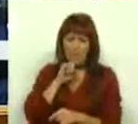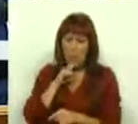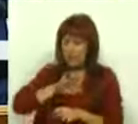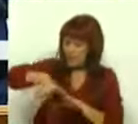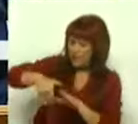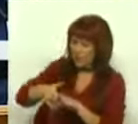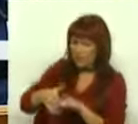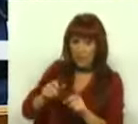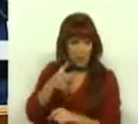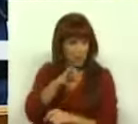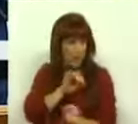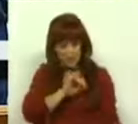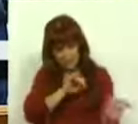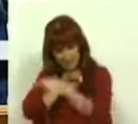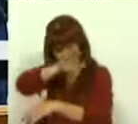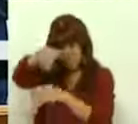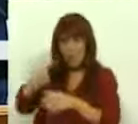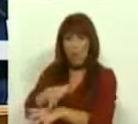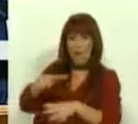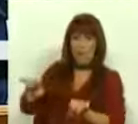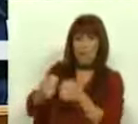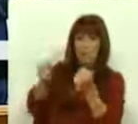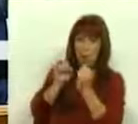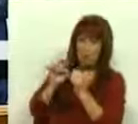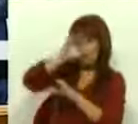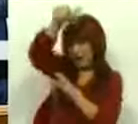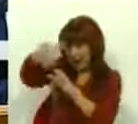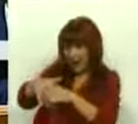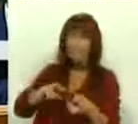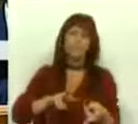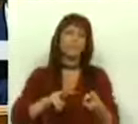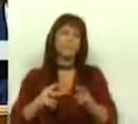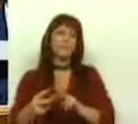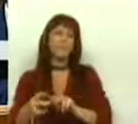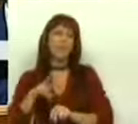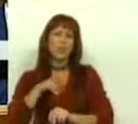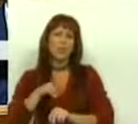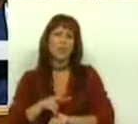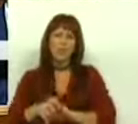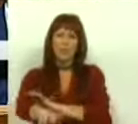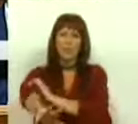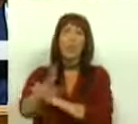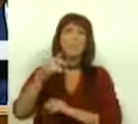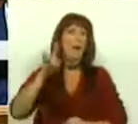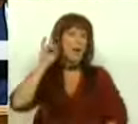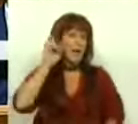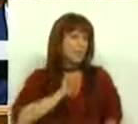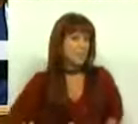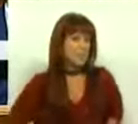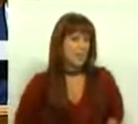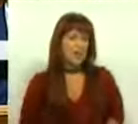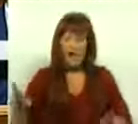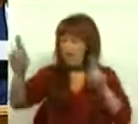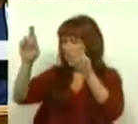poder envolver o Partido Socialista, o maior partido da oposição, na transformação de Portugal. Mas, sobretudo,